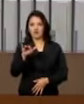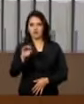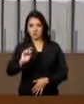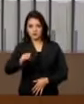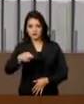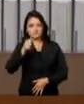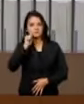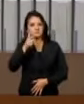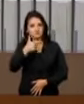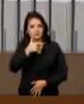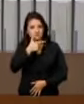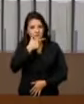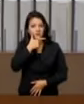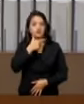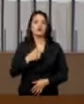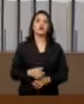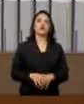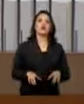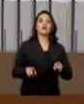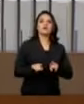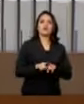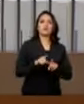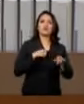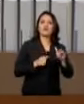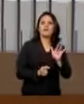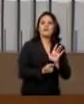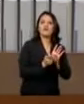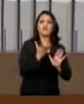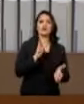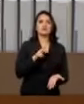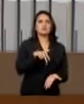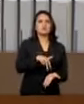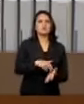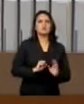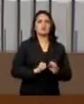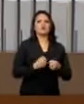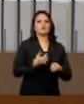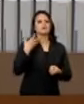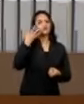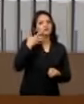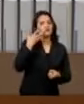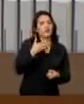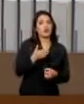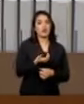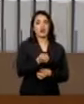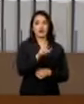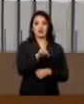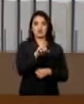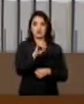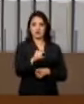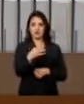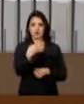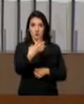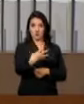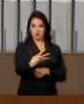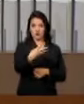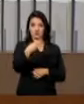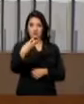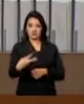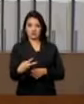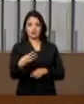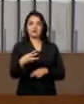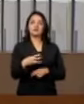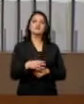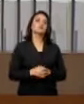para sustentações orais. Na ação declaratória de constitucionalidade 43, pelo requerente,